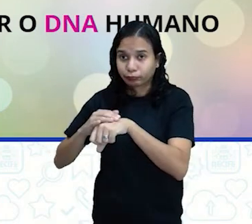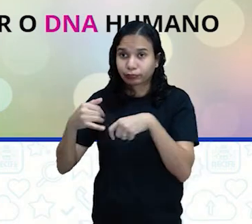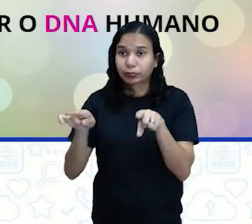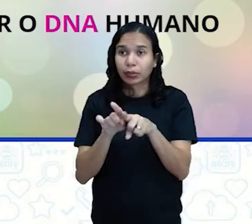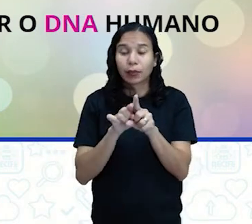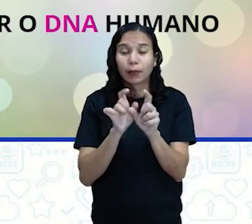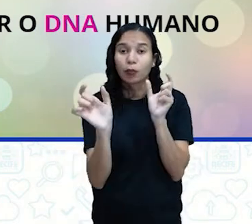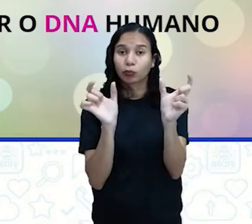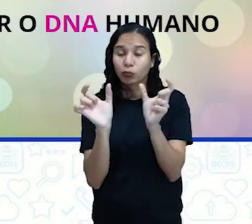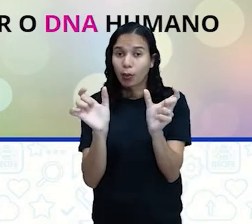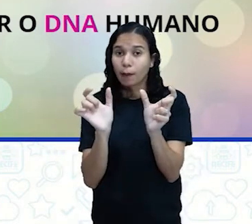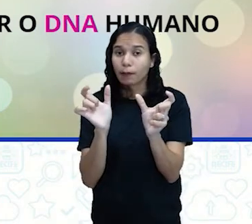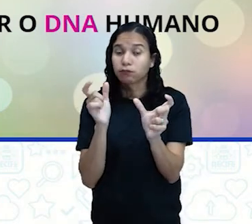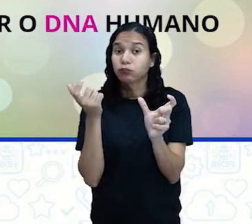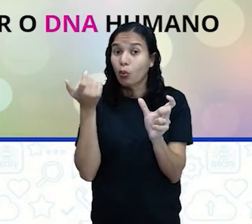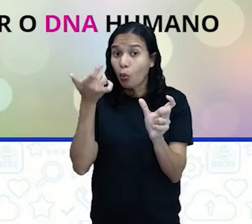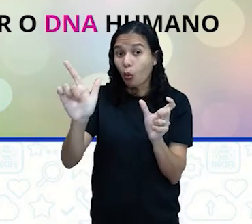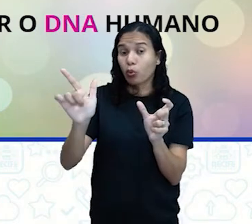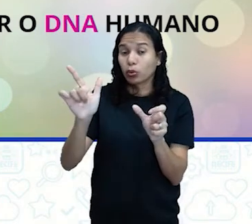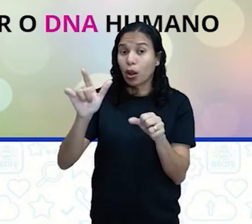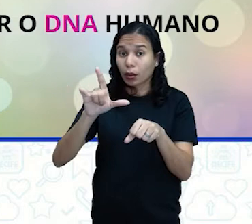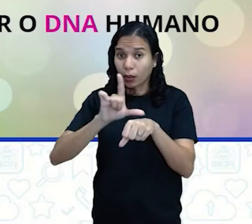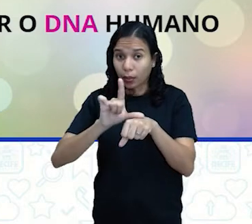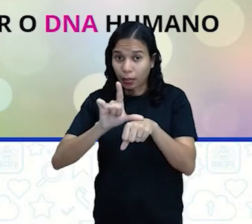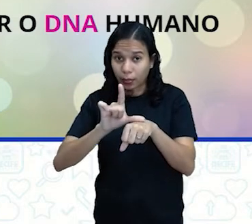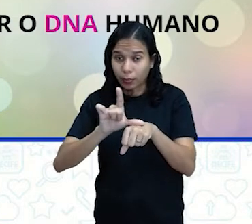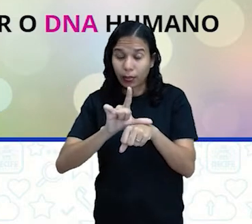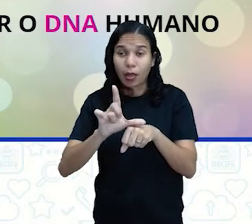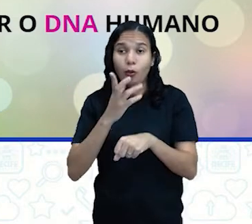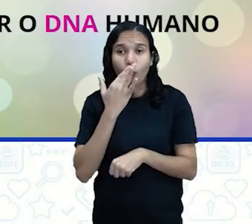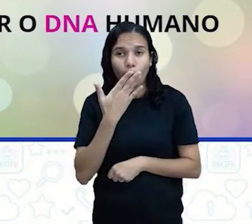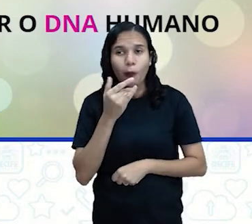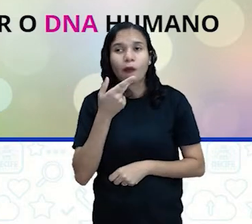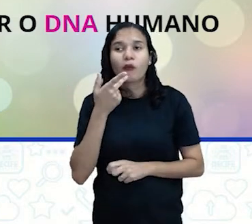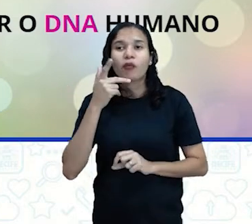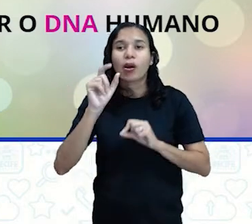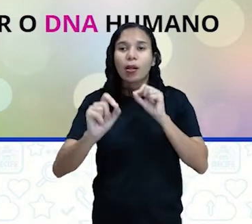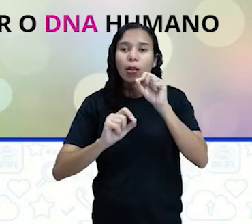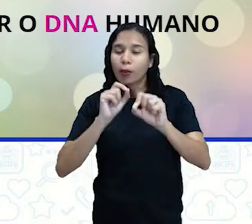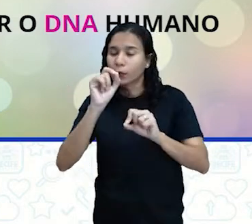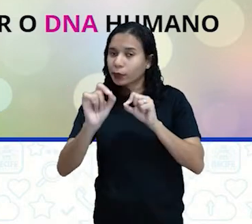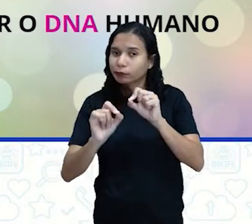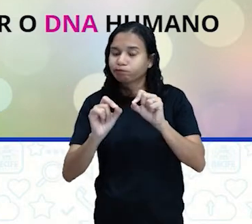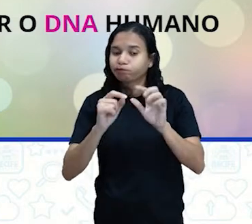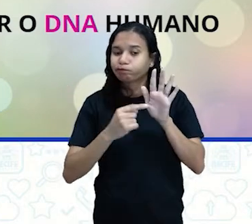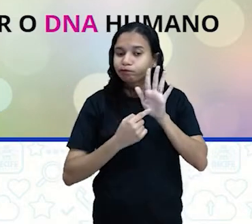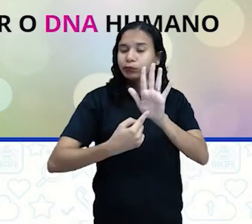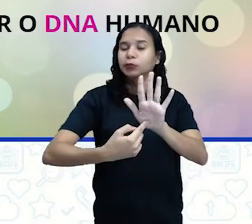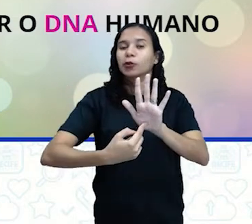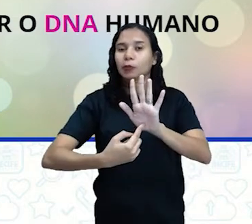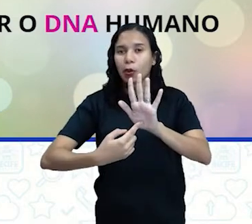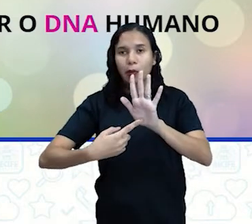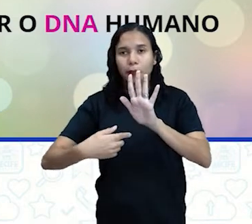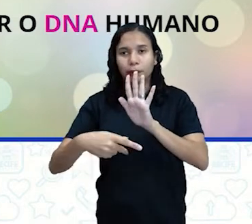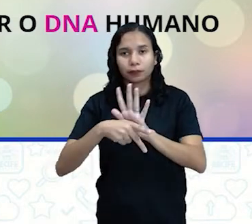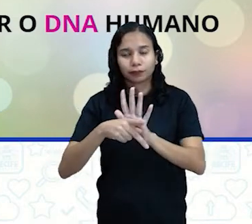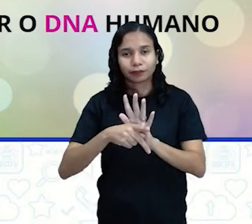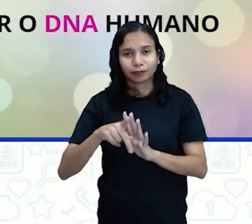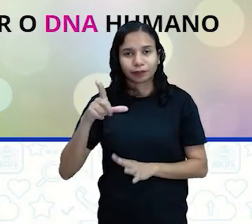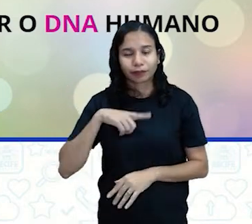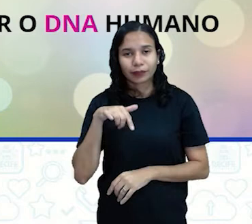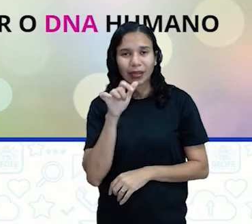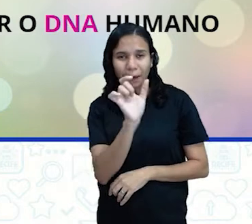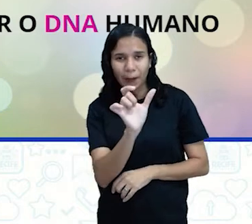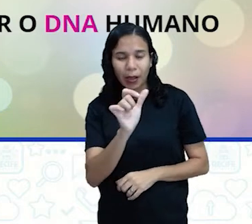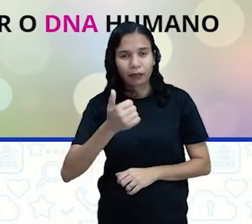duas palavras de outra cor, duas palavras em lilás, para dizer que, para destacar que são palavras